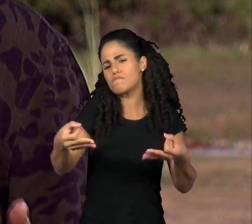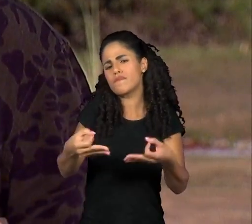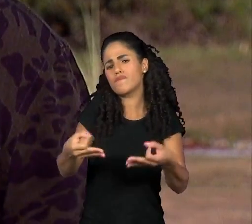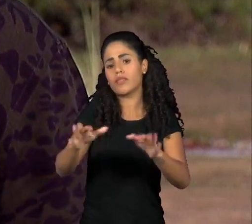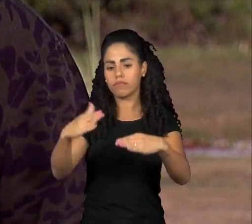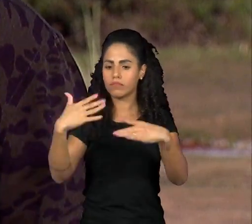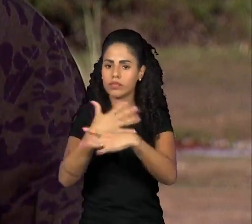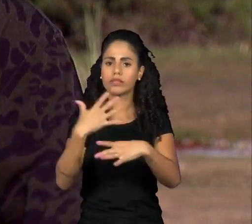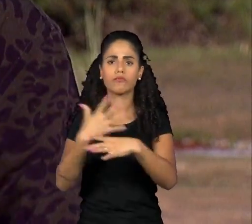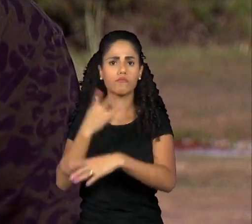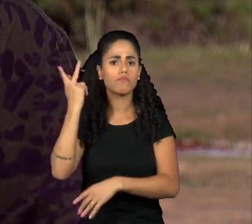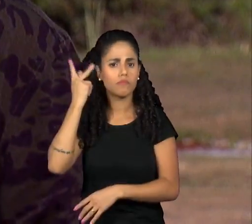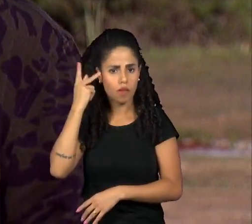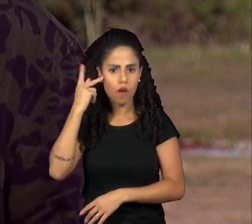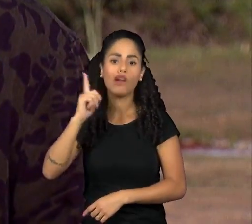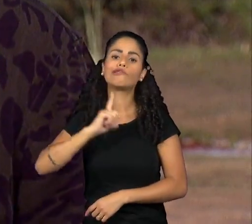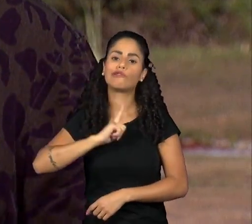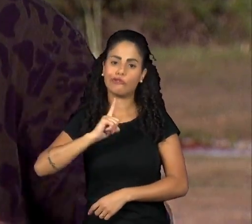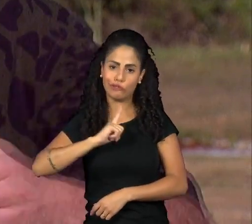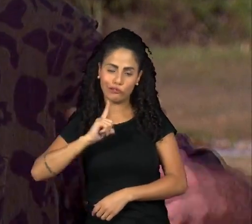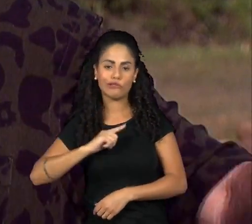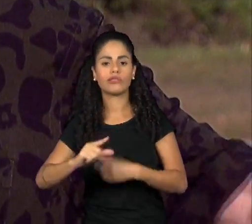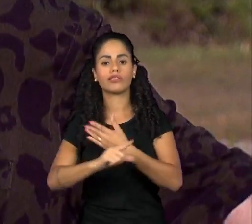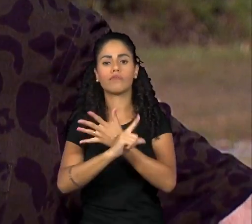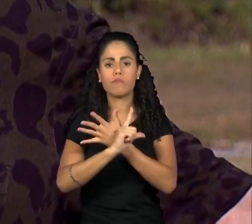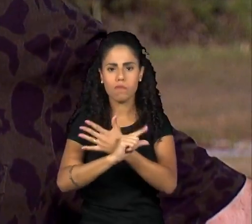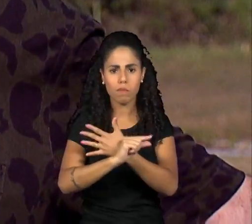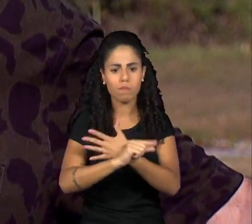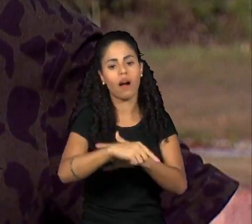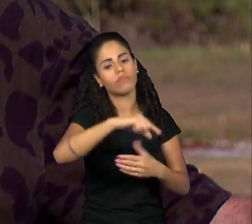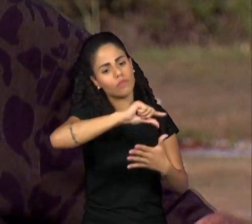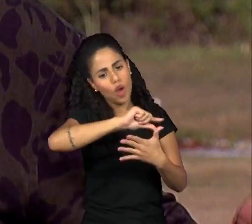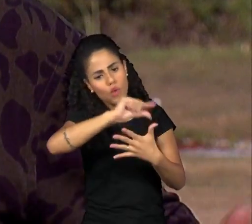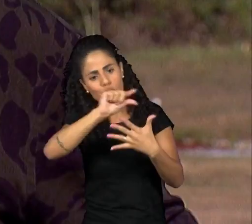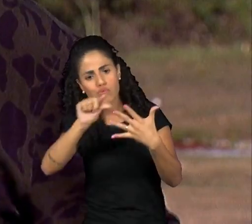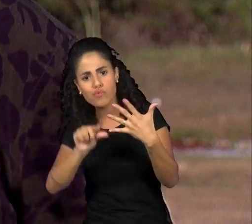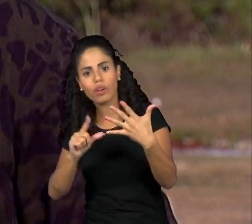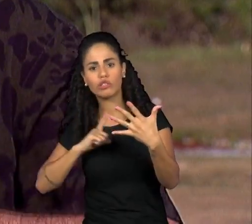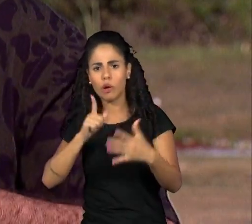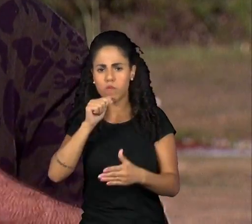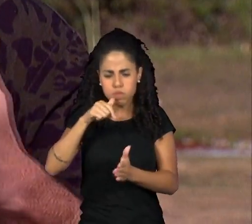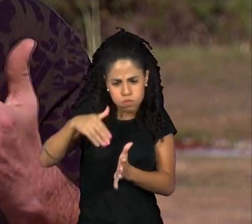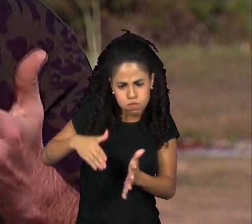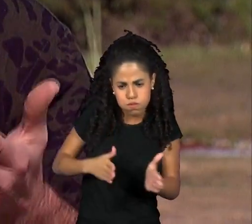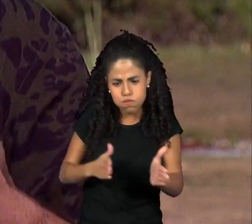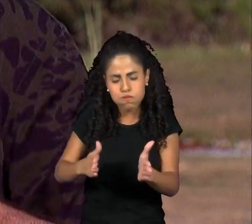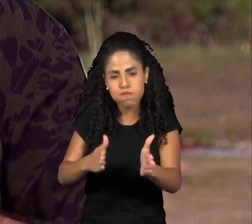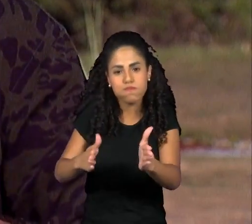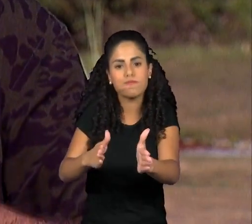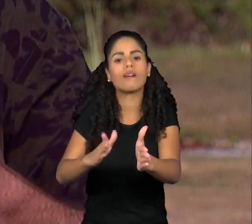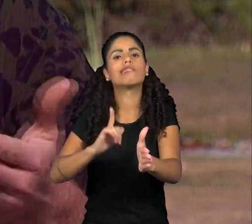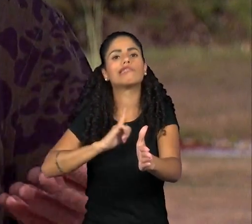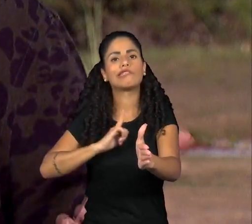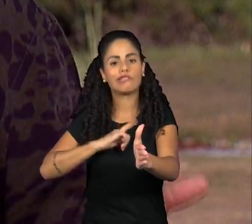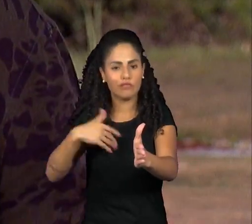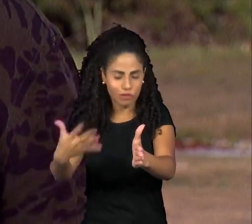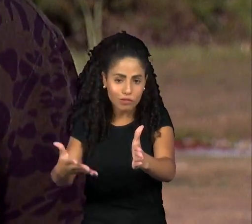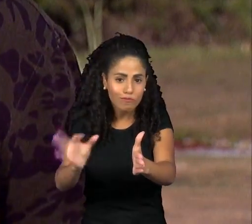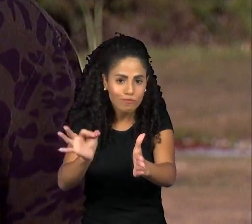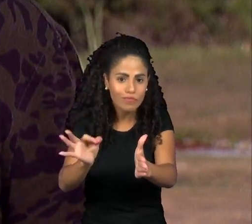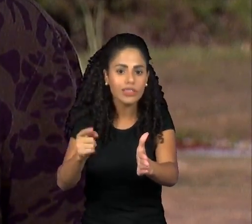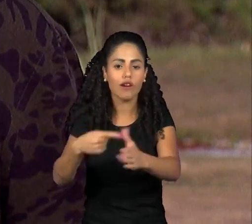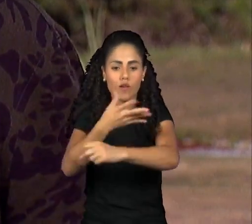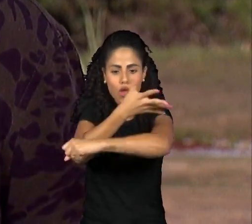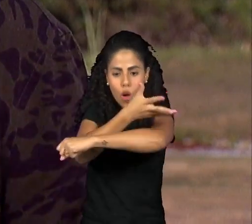era um lugar que tinha um Pantanal, que são as grandes várzeas dos rios, que são... O Pantanal é basicamente um